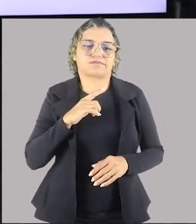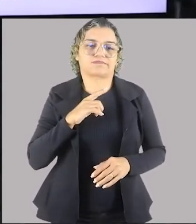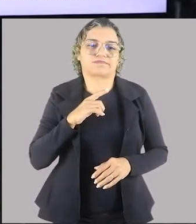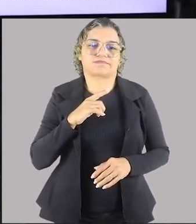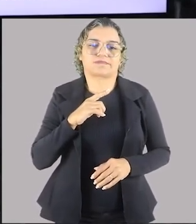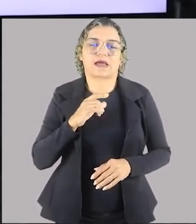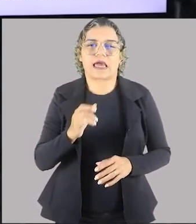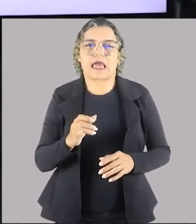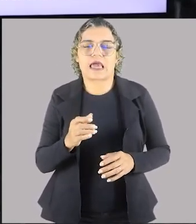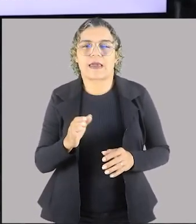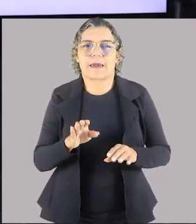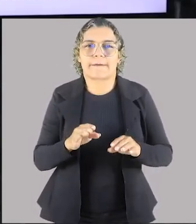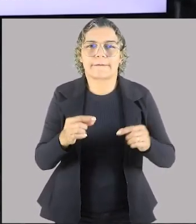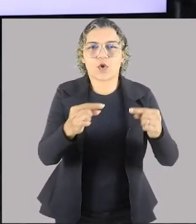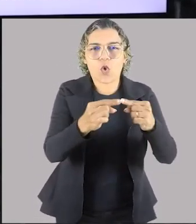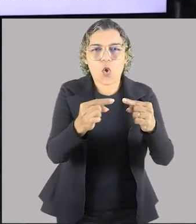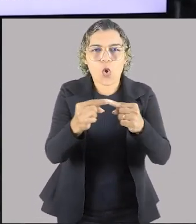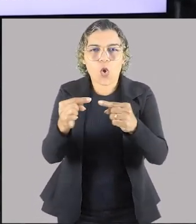perder